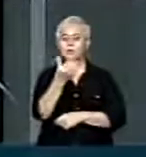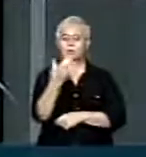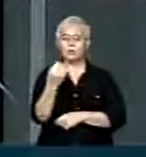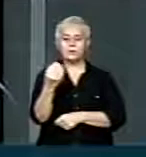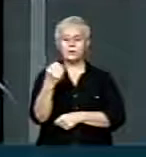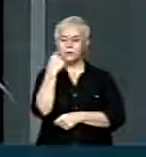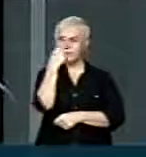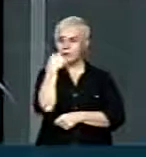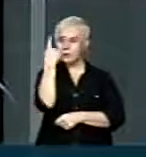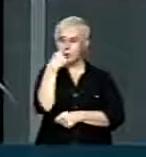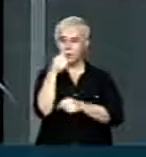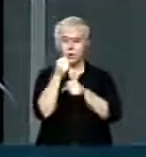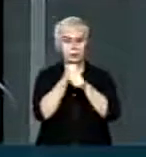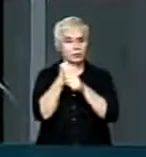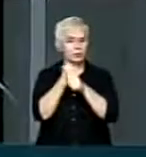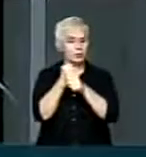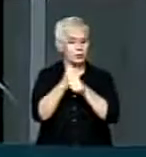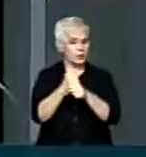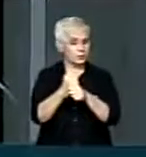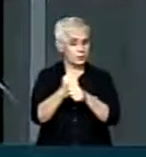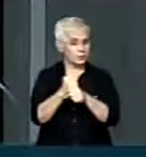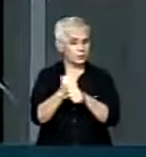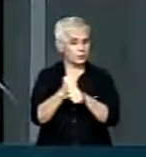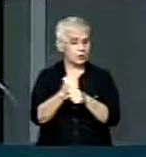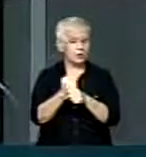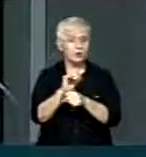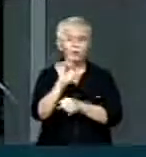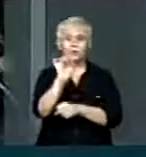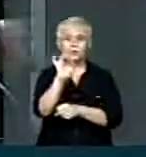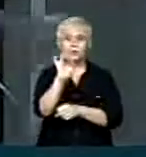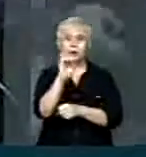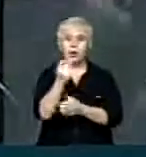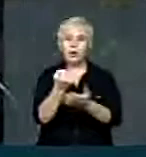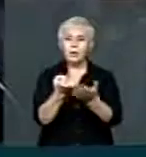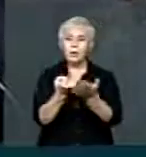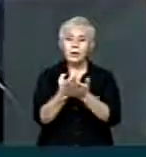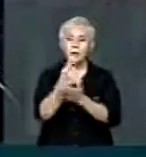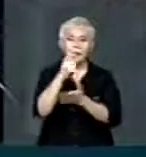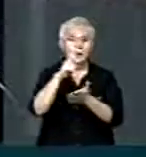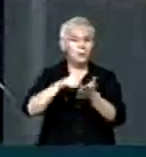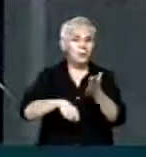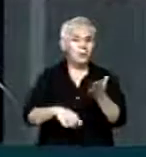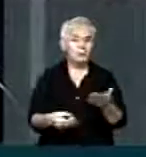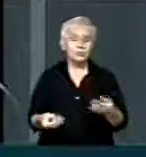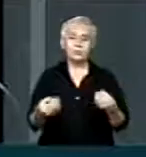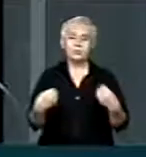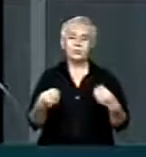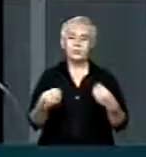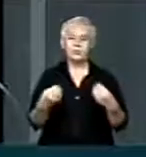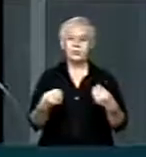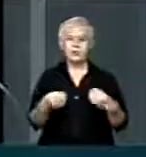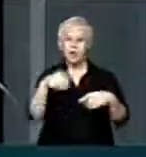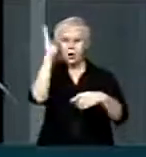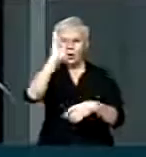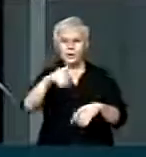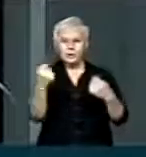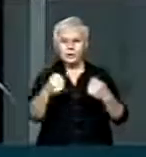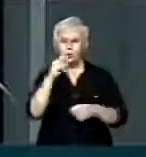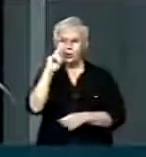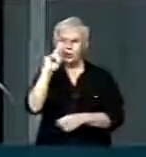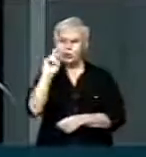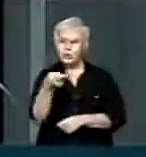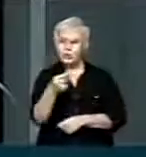2.600 horas por ano, tá? Só para pagar impostos. O Brasil precisa de